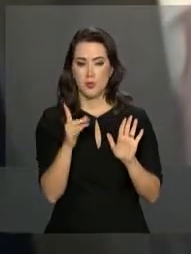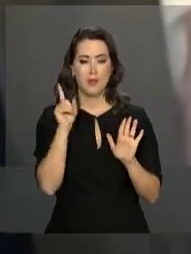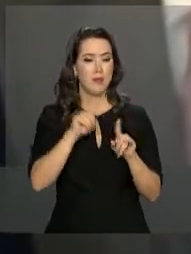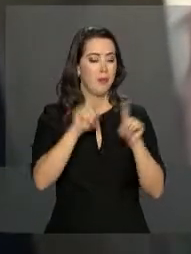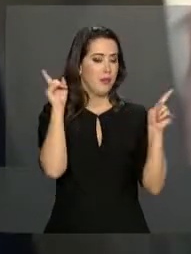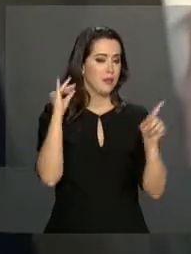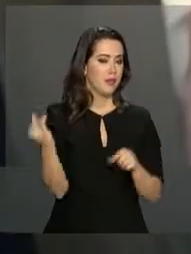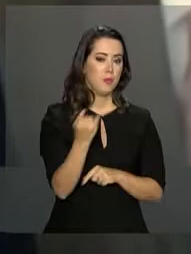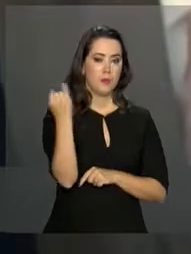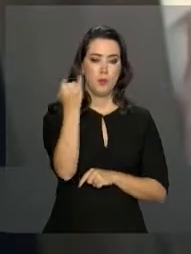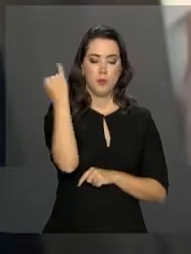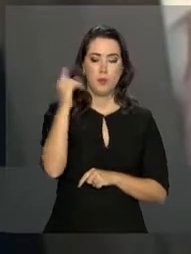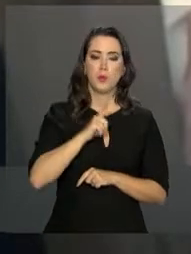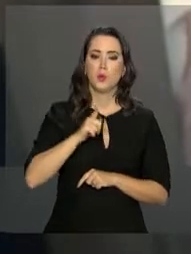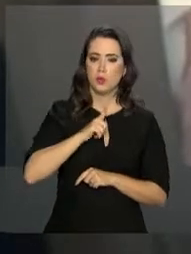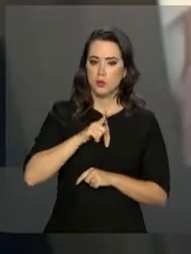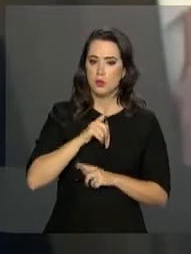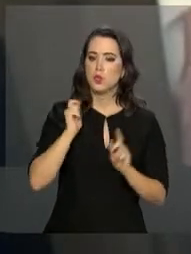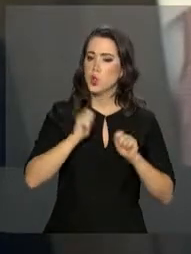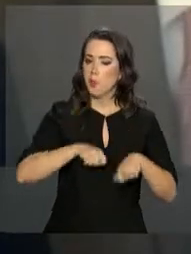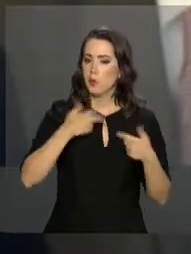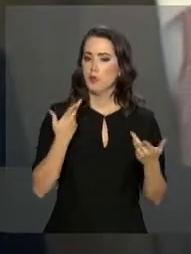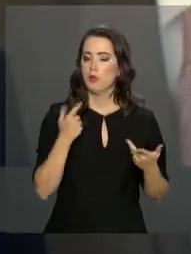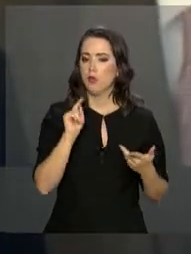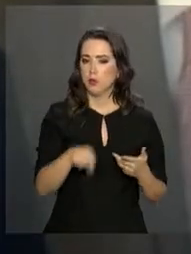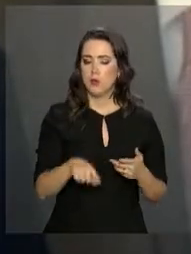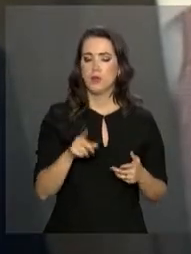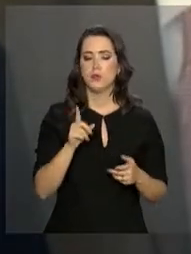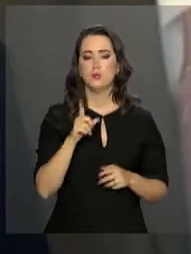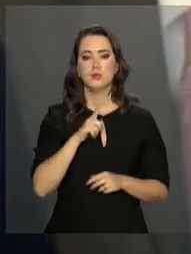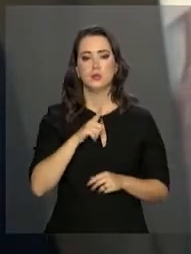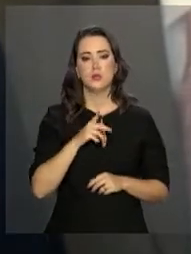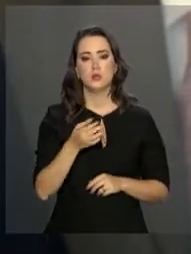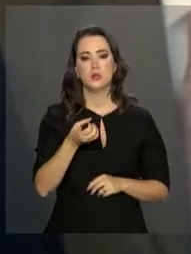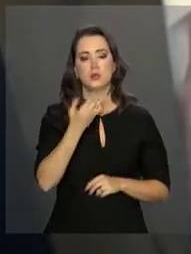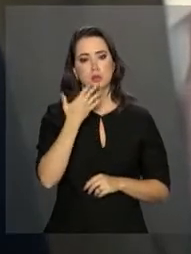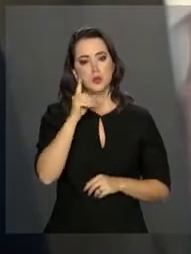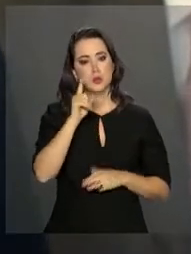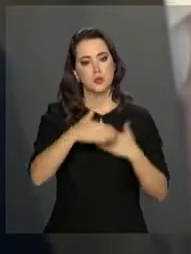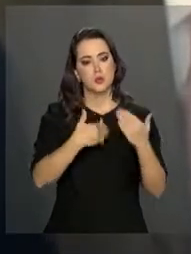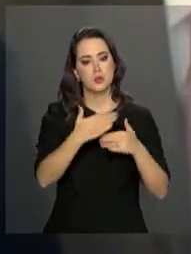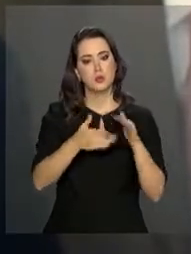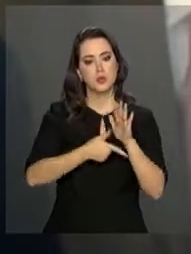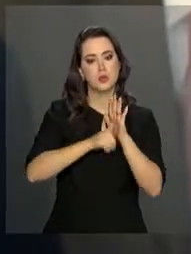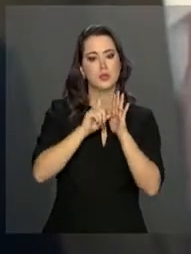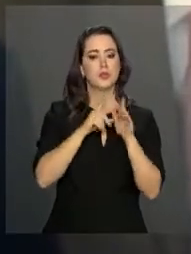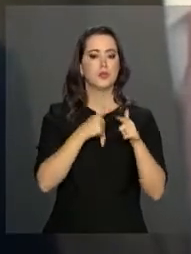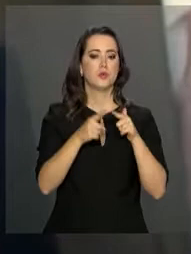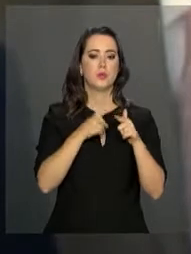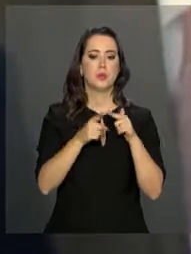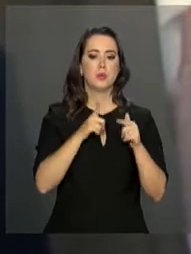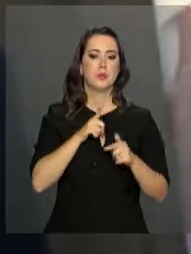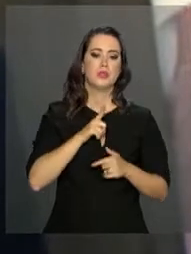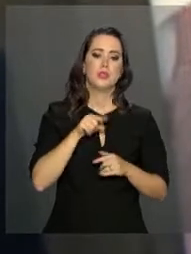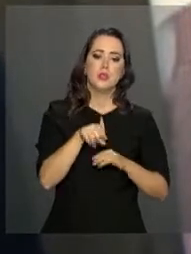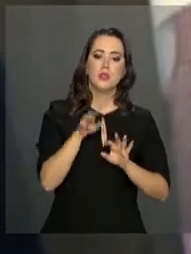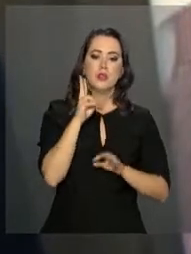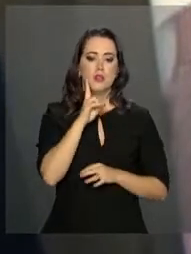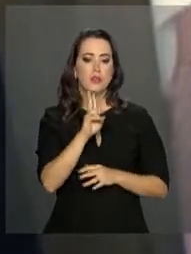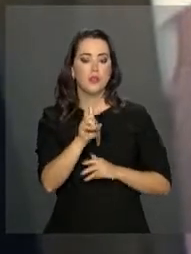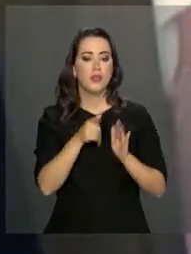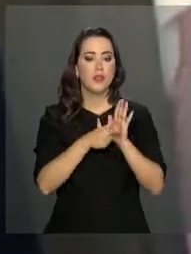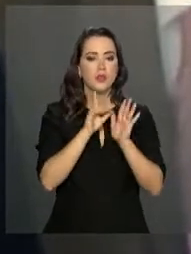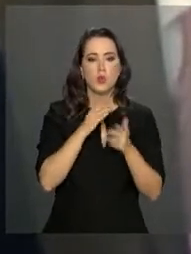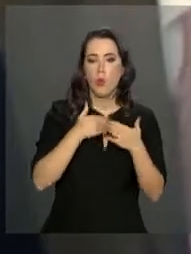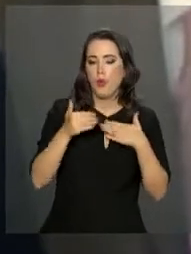importante também ele tem a capacidade e tem a boa vontade e obviamente se antecipar ao problema então qualquer coisa um pouco